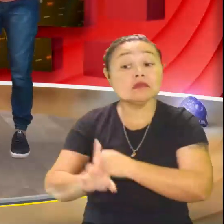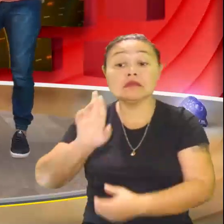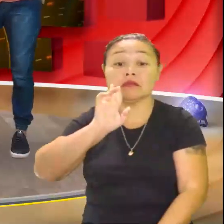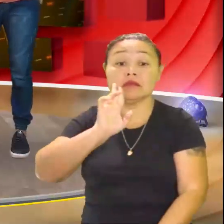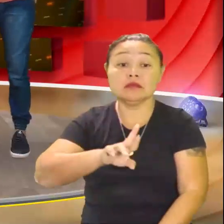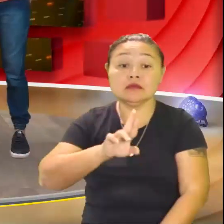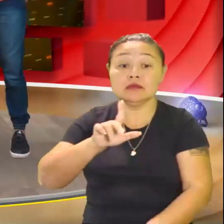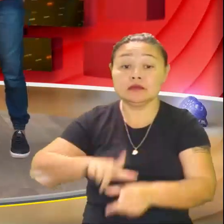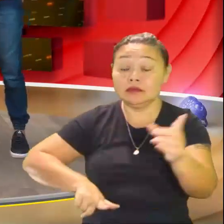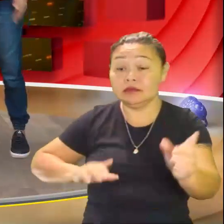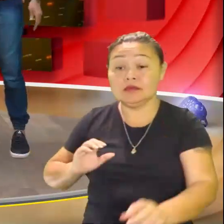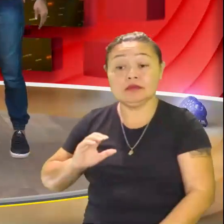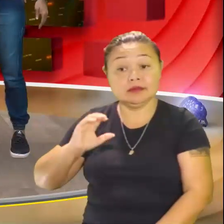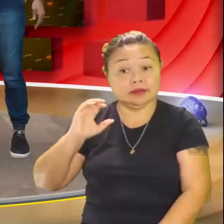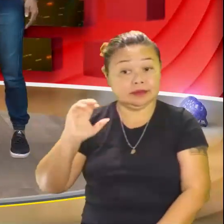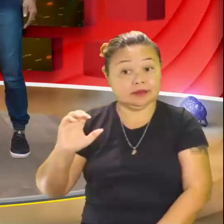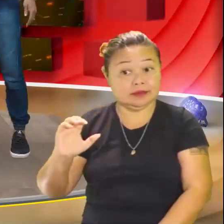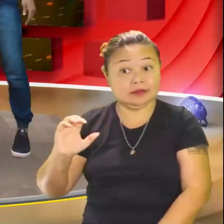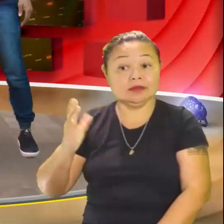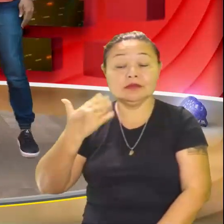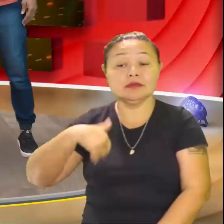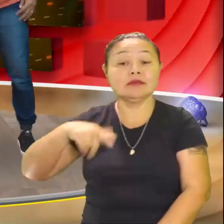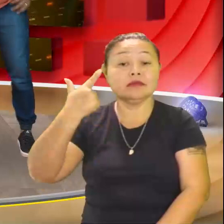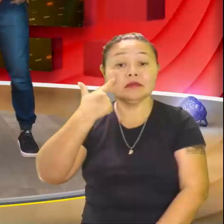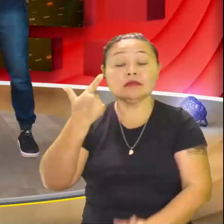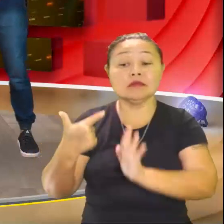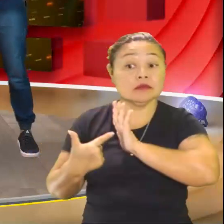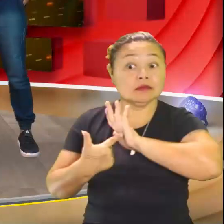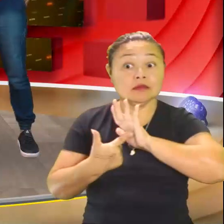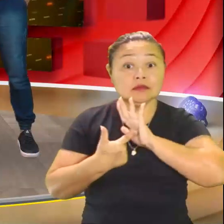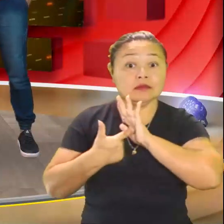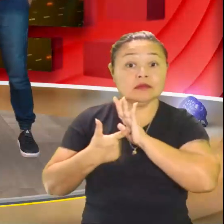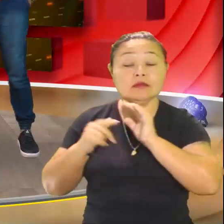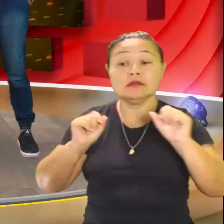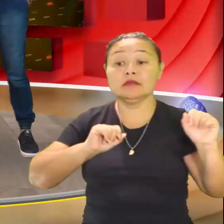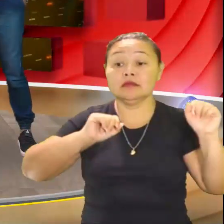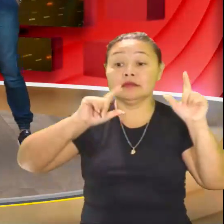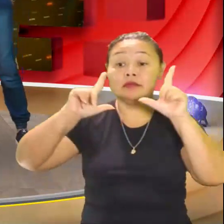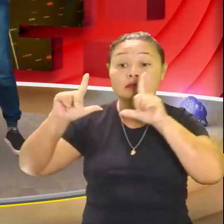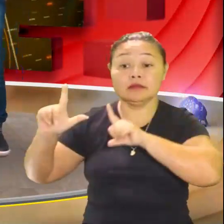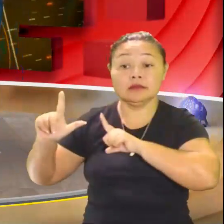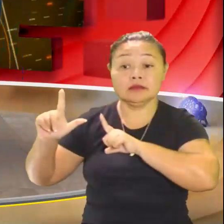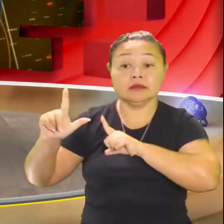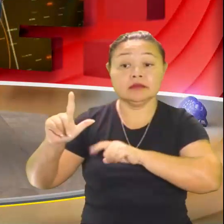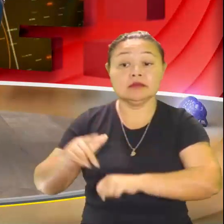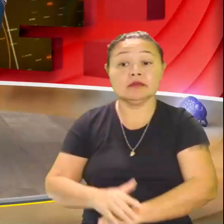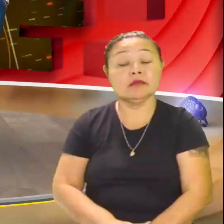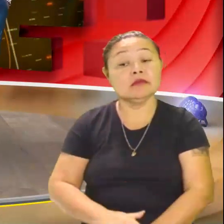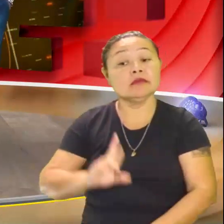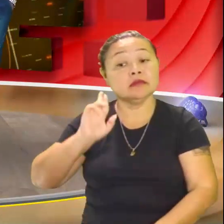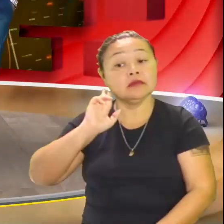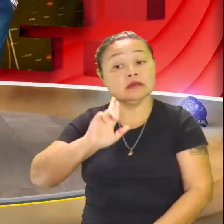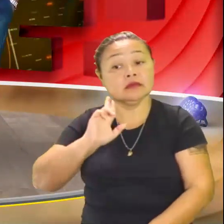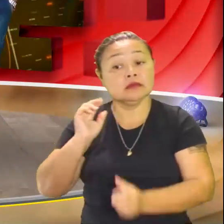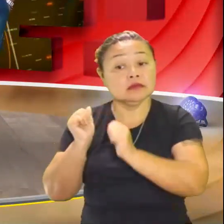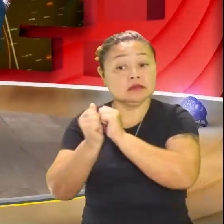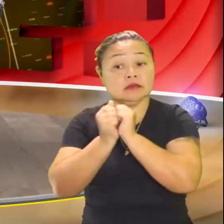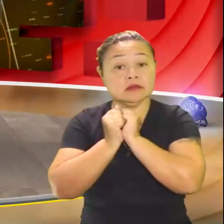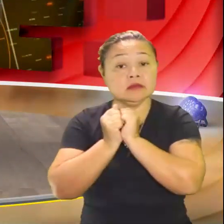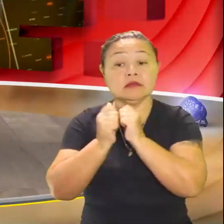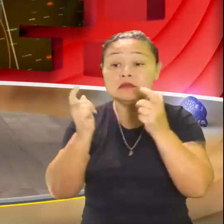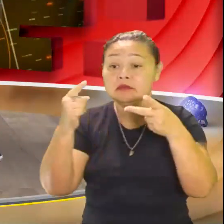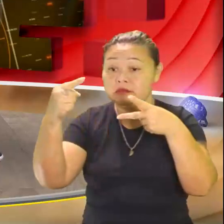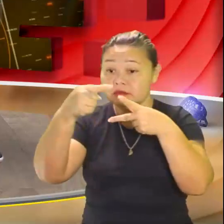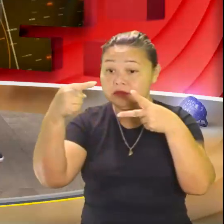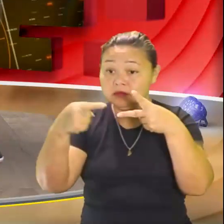a resposta correta é a letra C. C. Mas a gente vai mostrar ali para vocês. Olha lá no slide. Então, a gente vai resolver junto com vocês. Vamos colocar